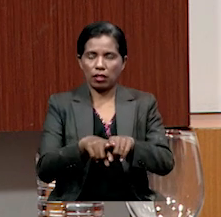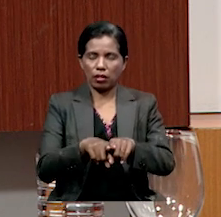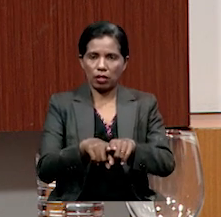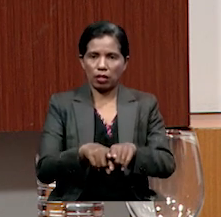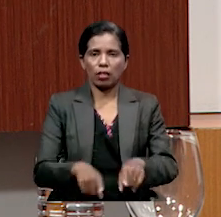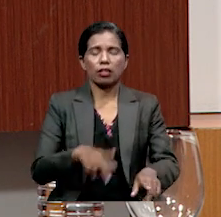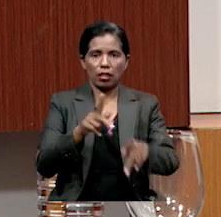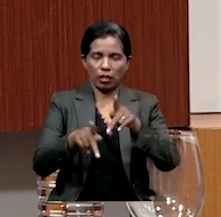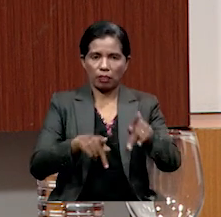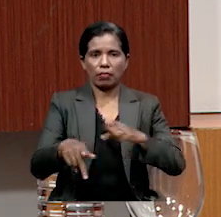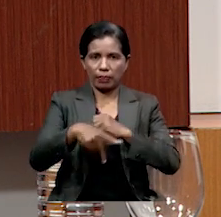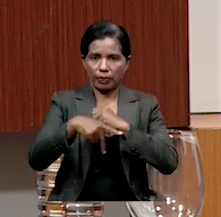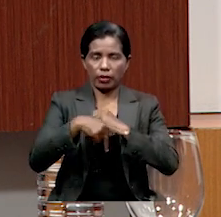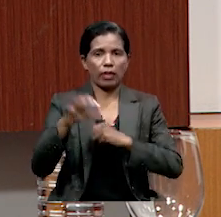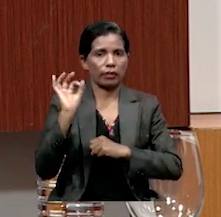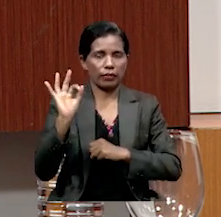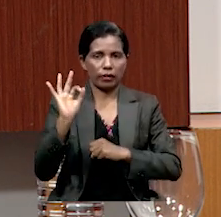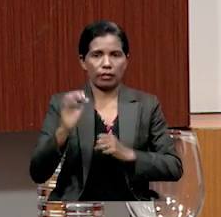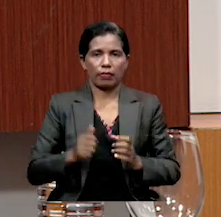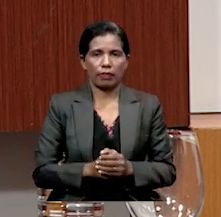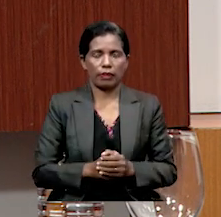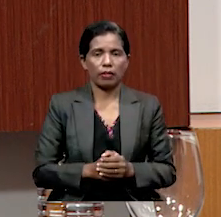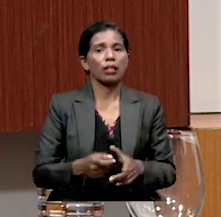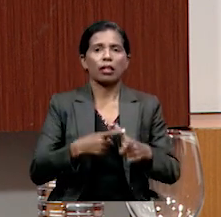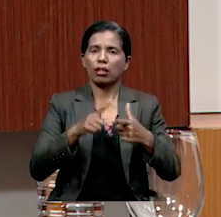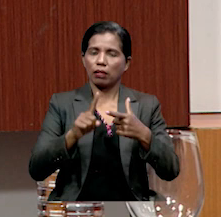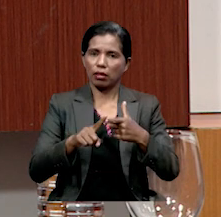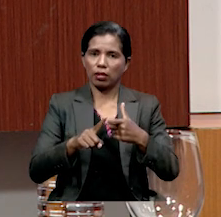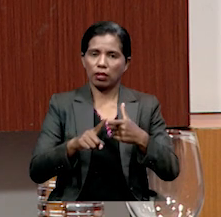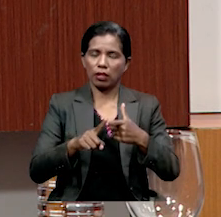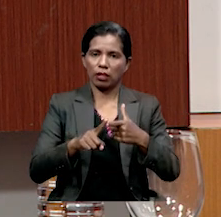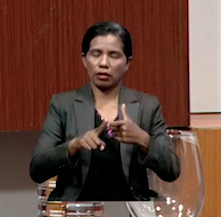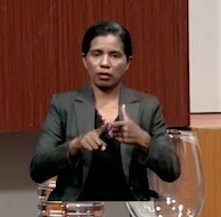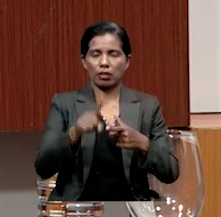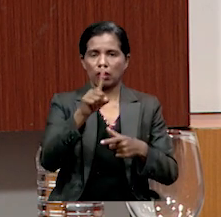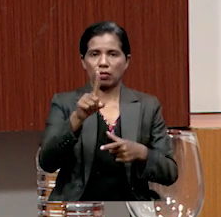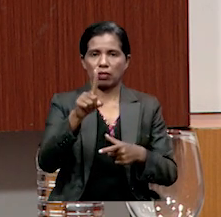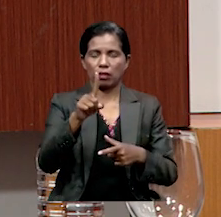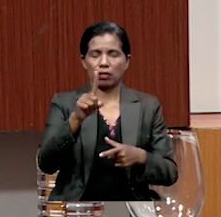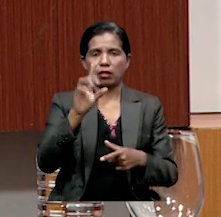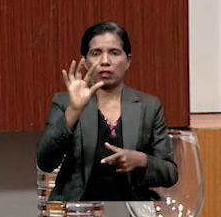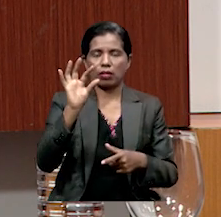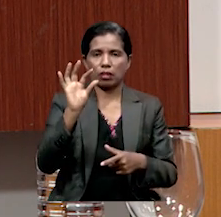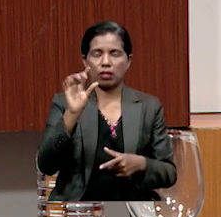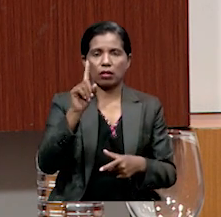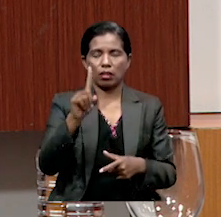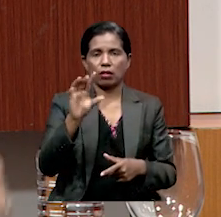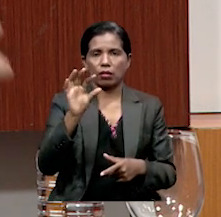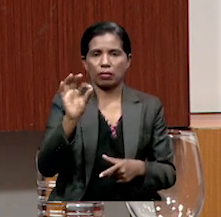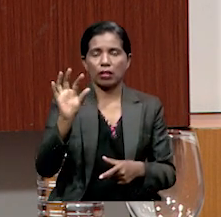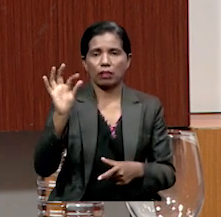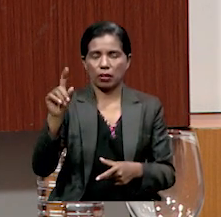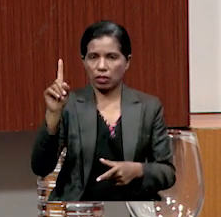Fretelin, mas que era já no 1975 e depois em 1981 nem assumi cargo nessa membro do comitê central